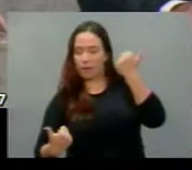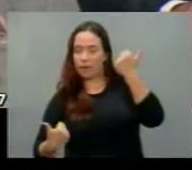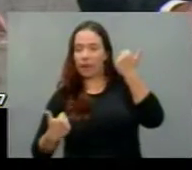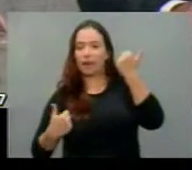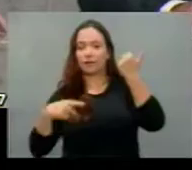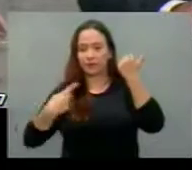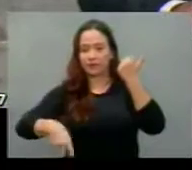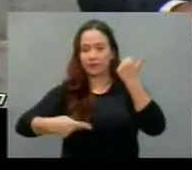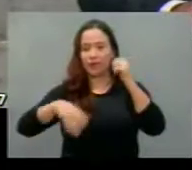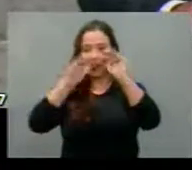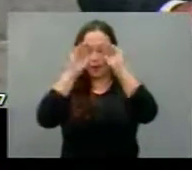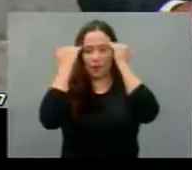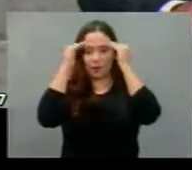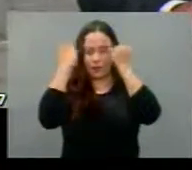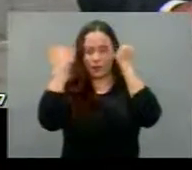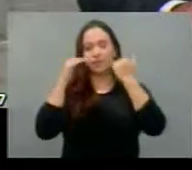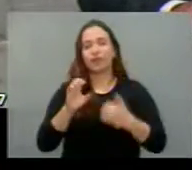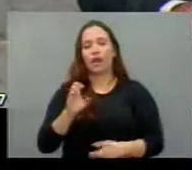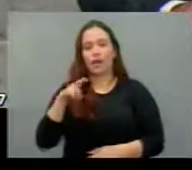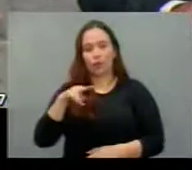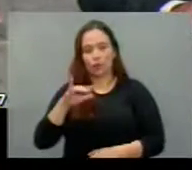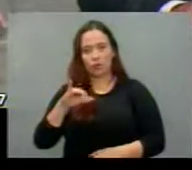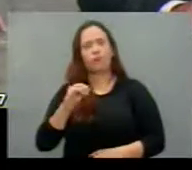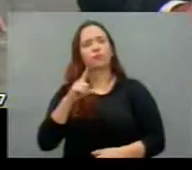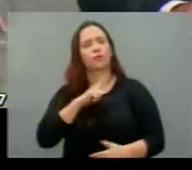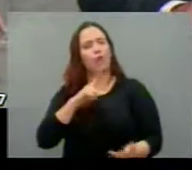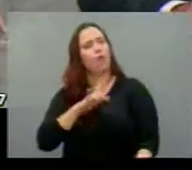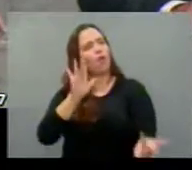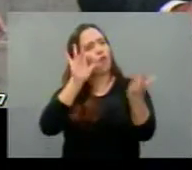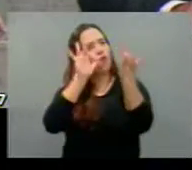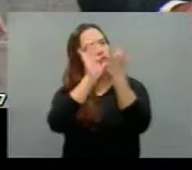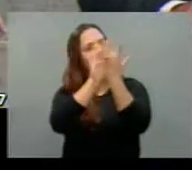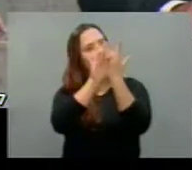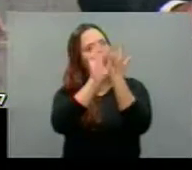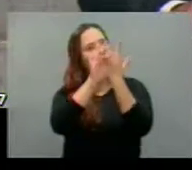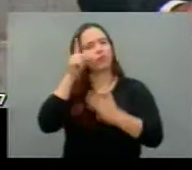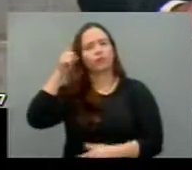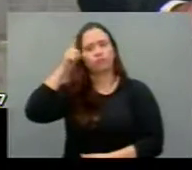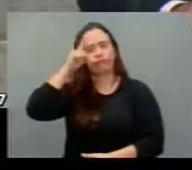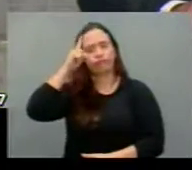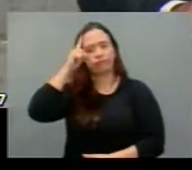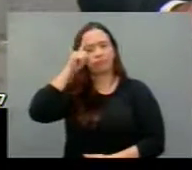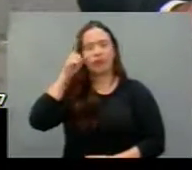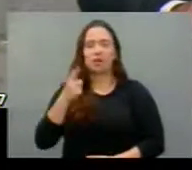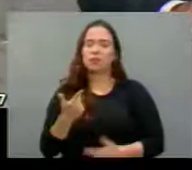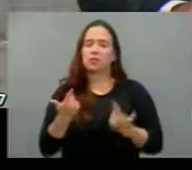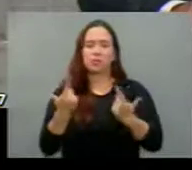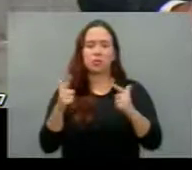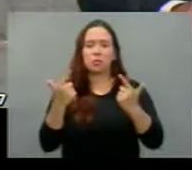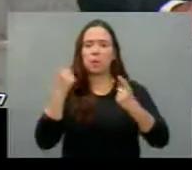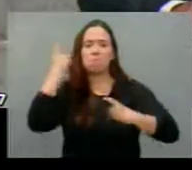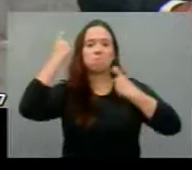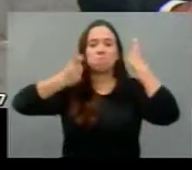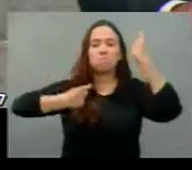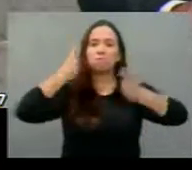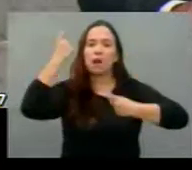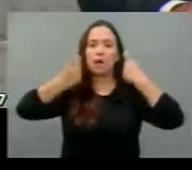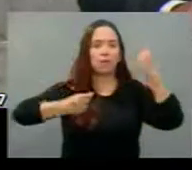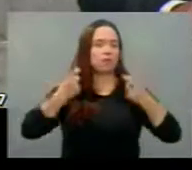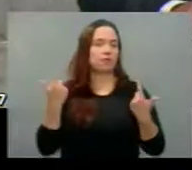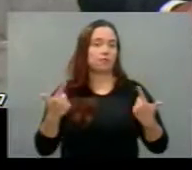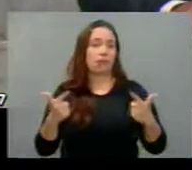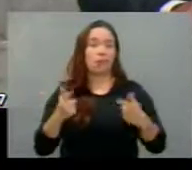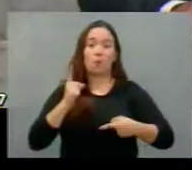Oliveira no estado do Ceará, que convivemos no dia a dia com o senador Eunício Oliveira, não temos nenhuma preocupação,